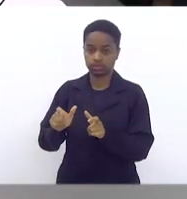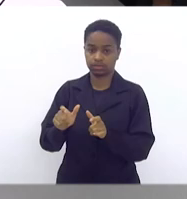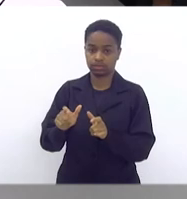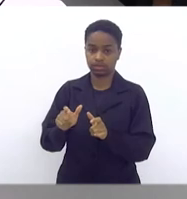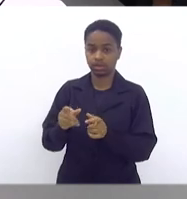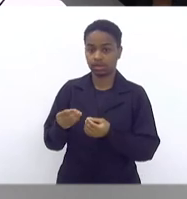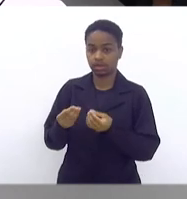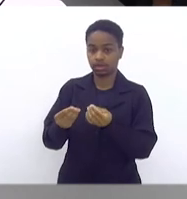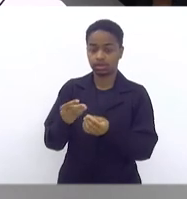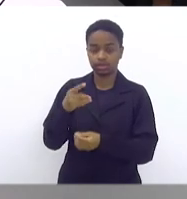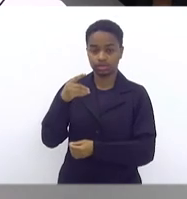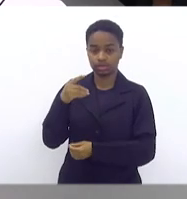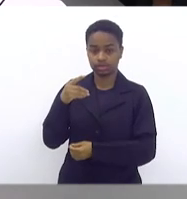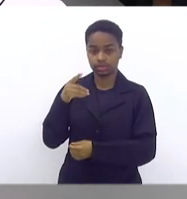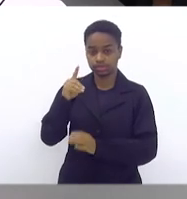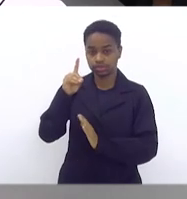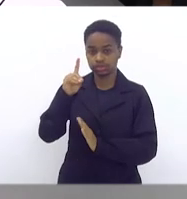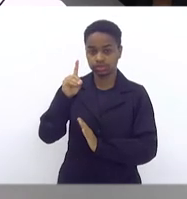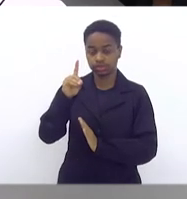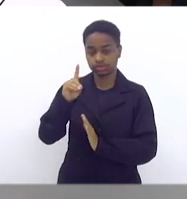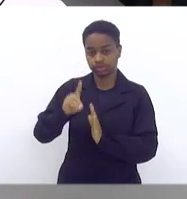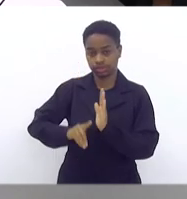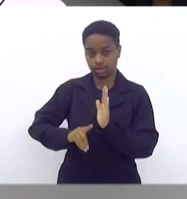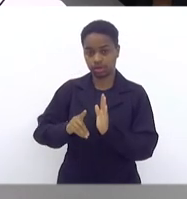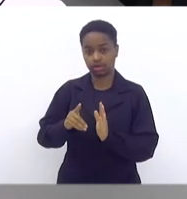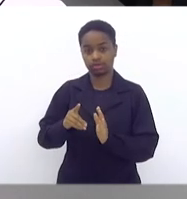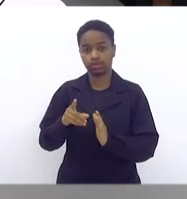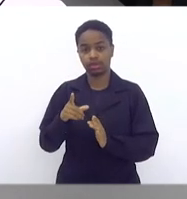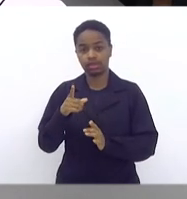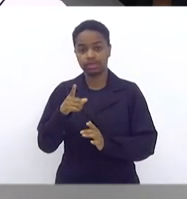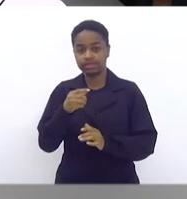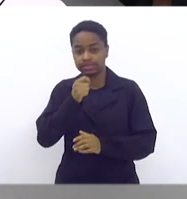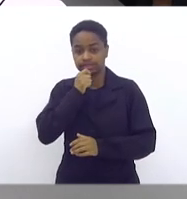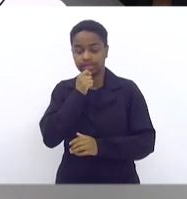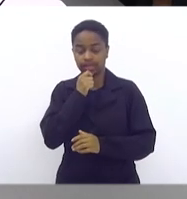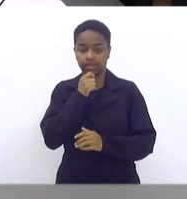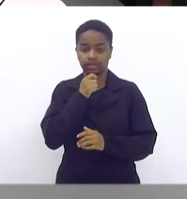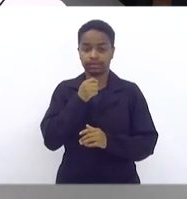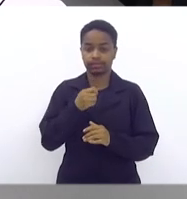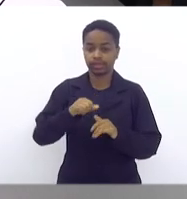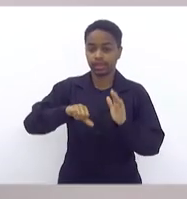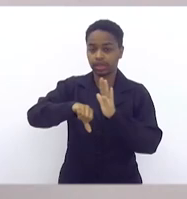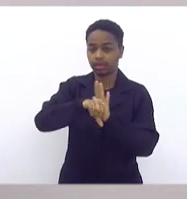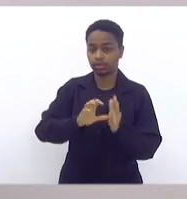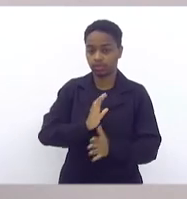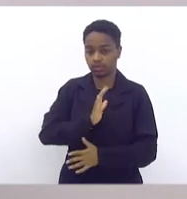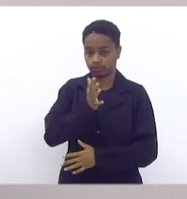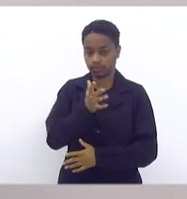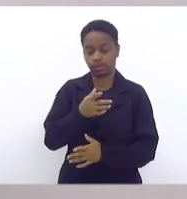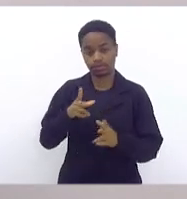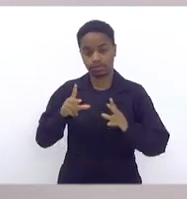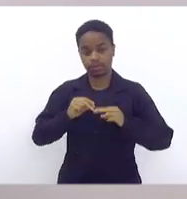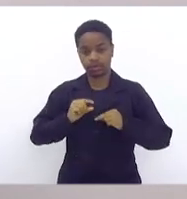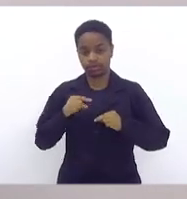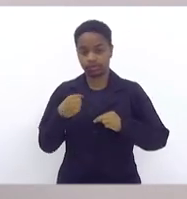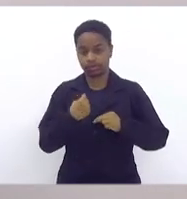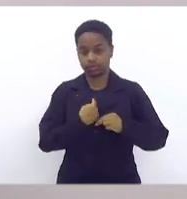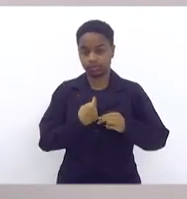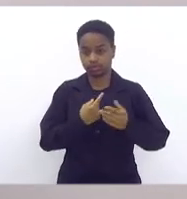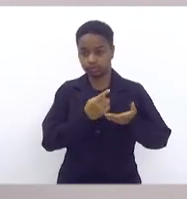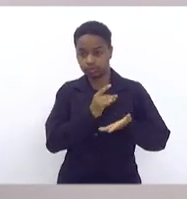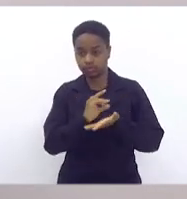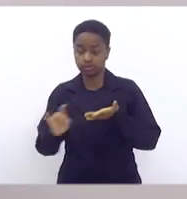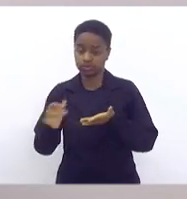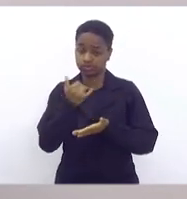direito de usufruir A Cidade Sem que crimes bárbaros horrorosos endos é que merecem todo o nosso repúdio como esse aconteça então desculpa a minha